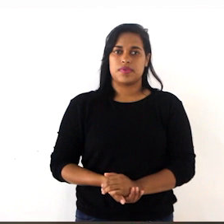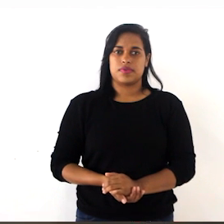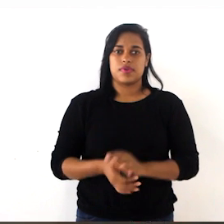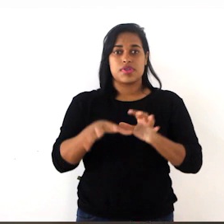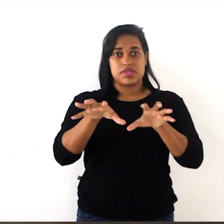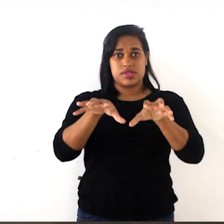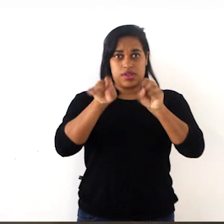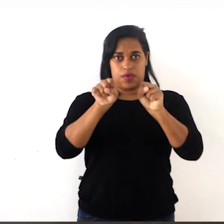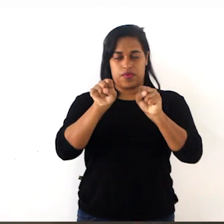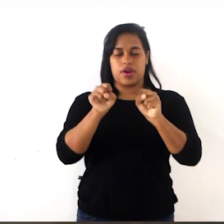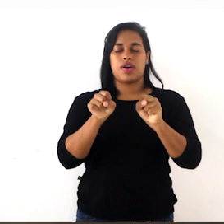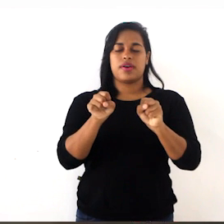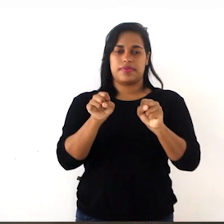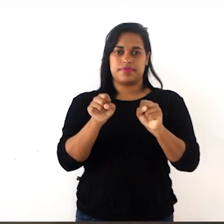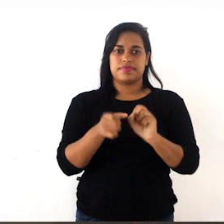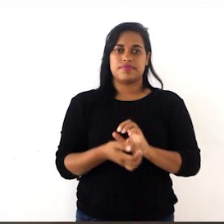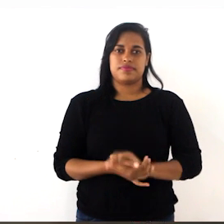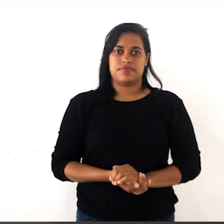Salvar.